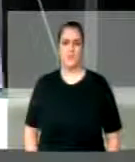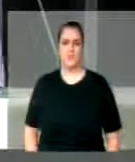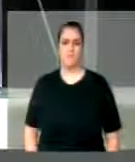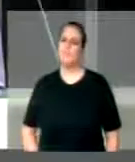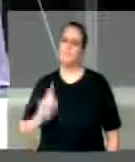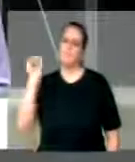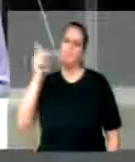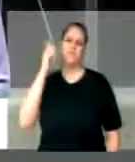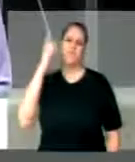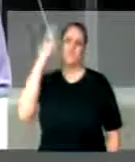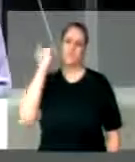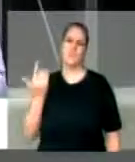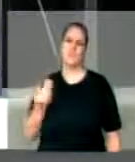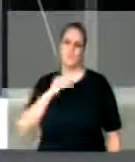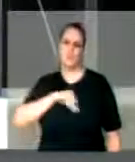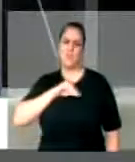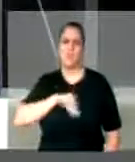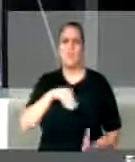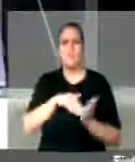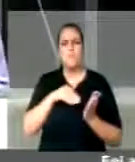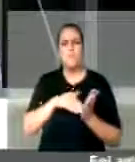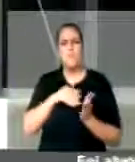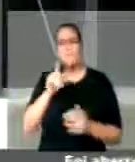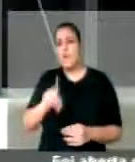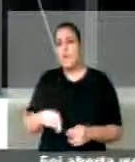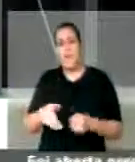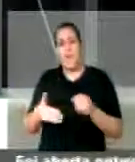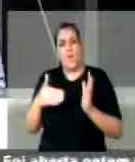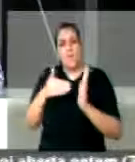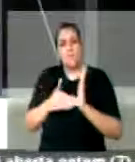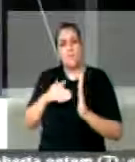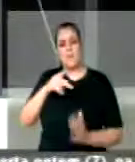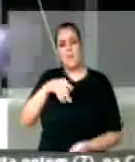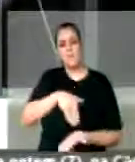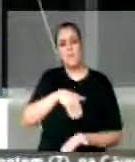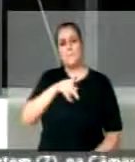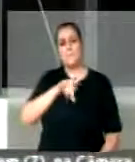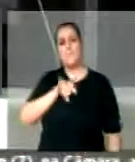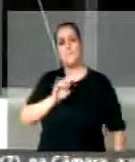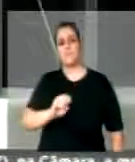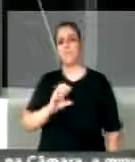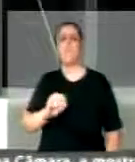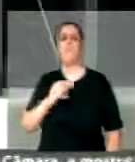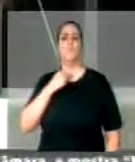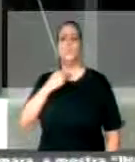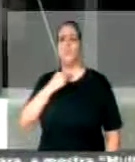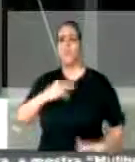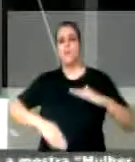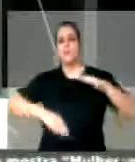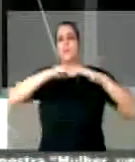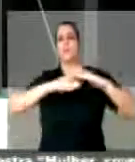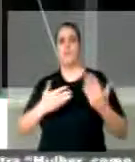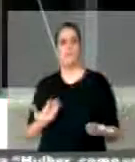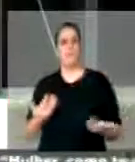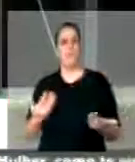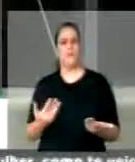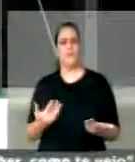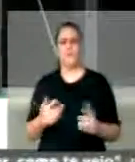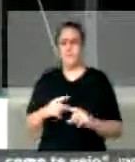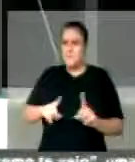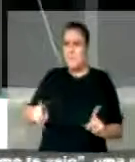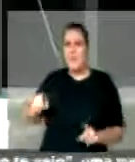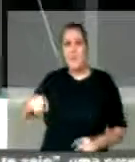nós sabemos que ele é um piso, ele não é um teto, e mesmo assim eles vão